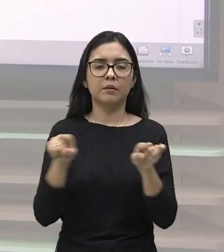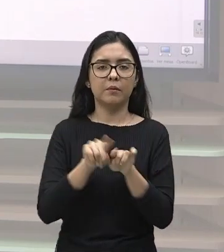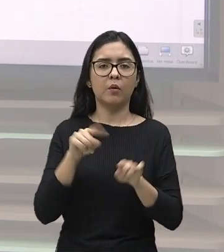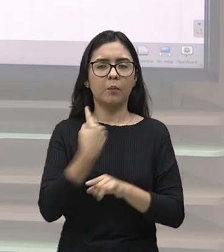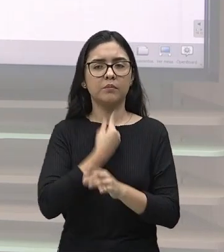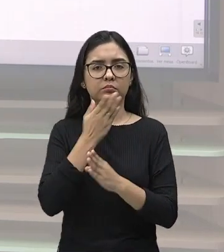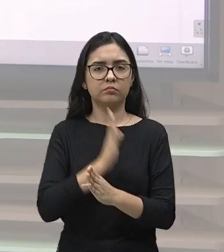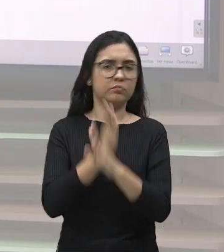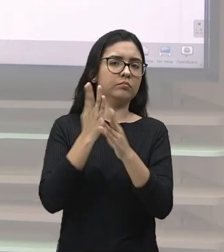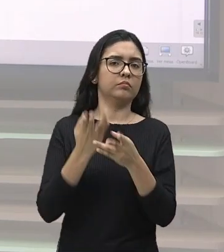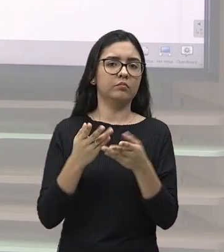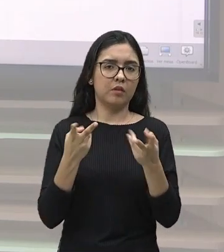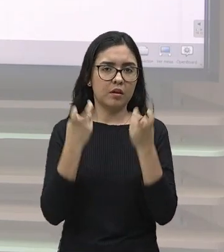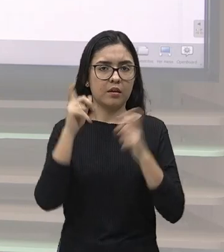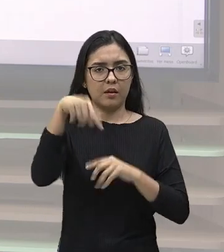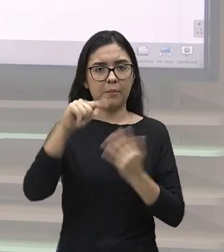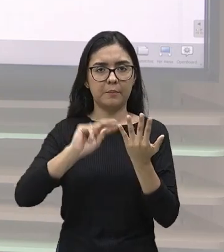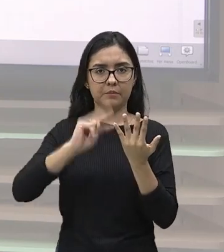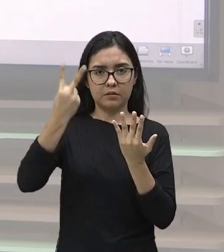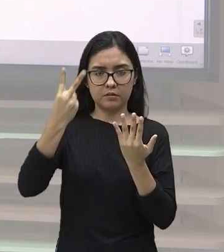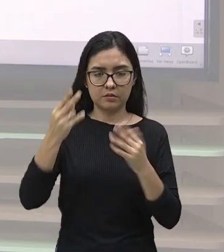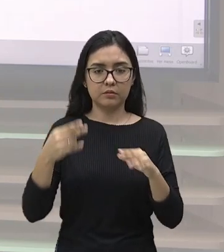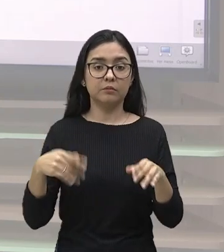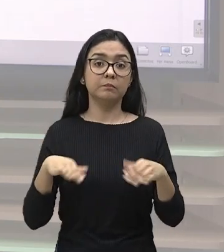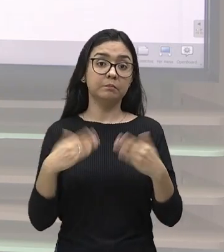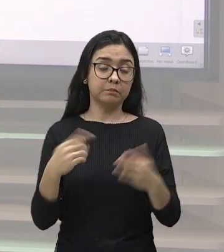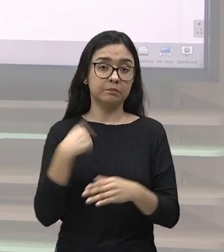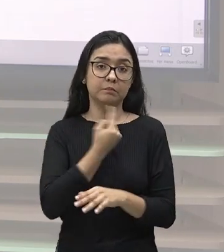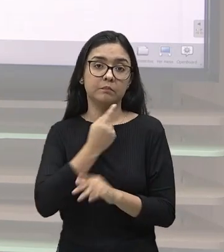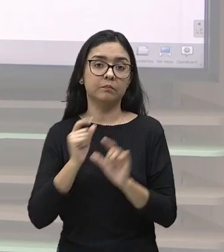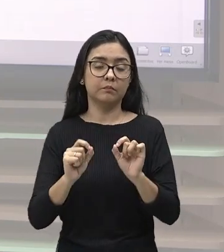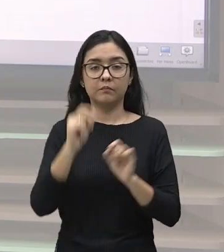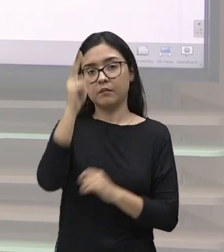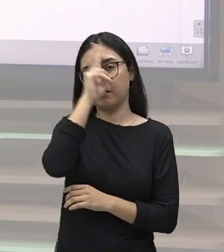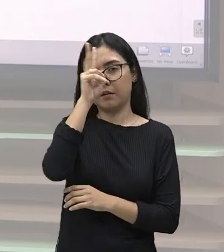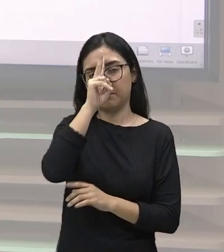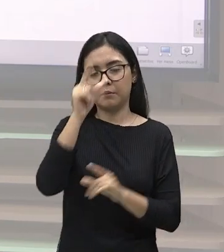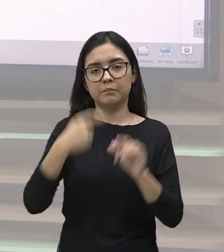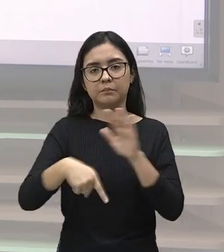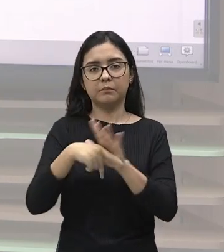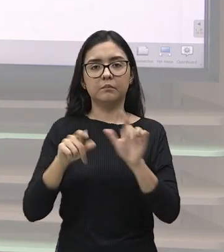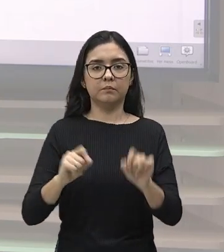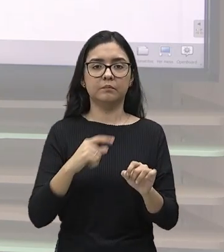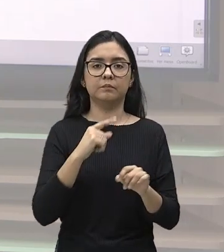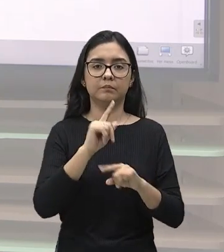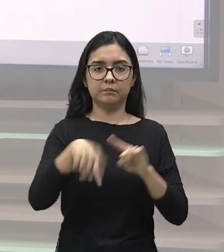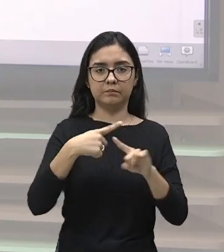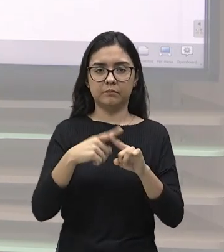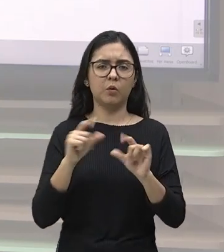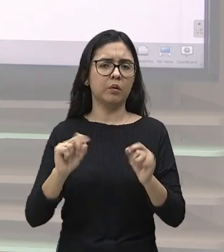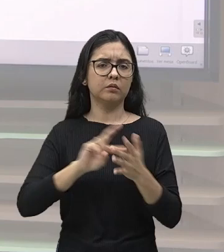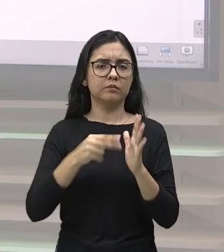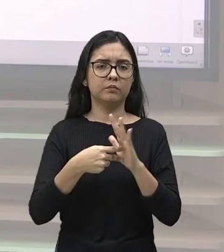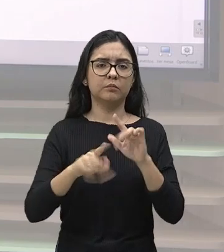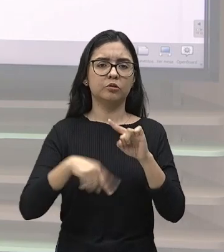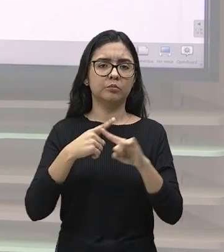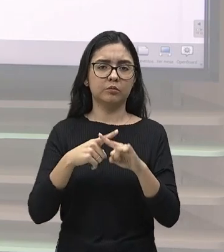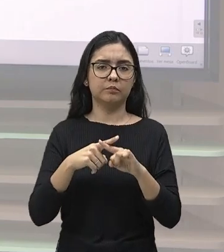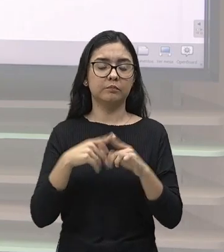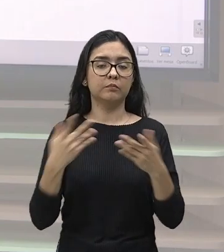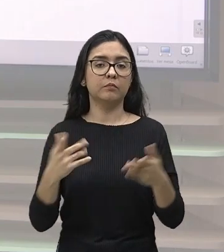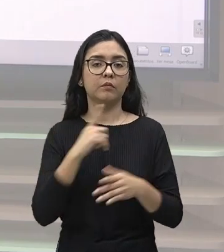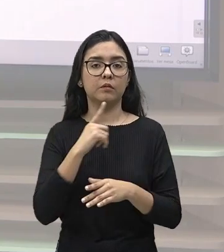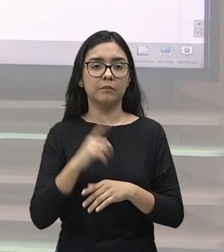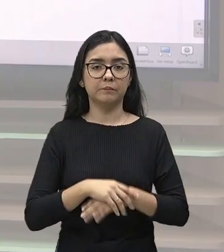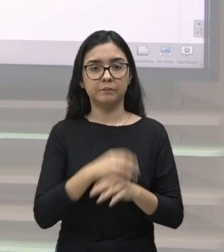potenciação. E nós vamos, então, fazer aqui, lembrar, né, da multiplicação. O que era a multiplicação? Quando nós